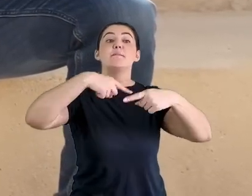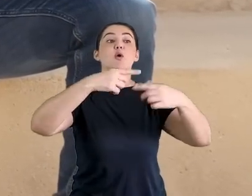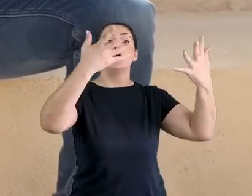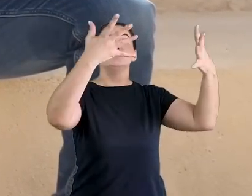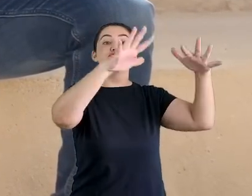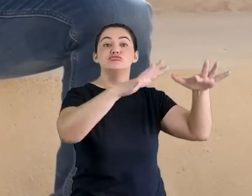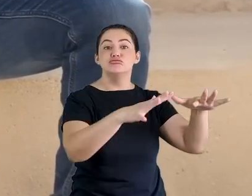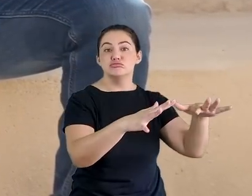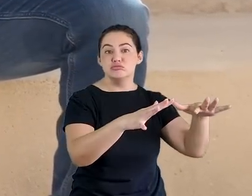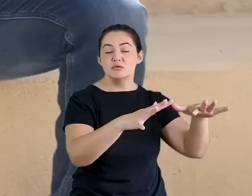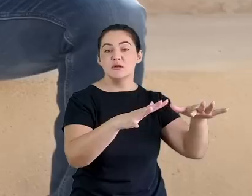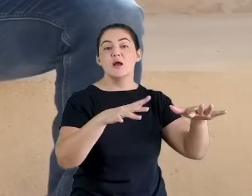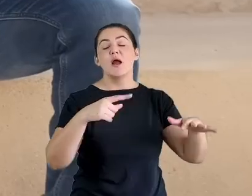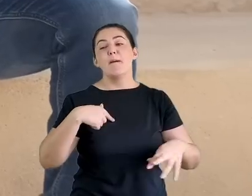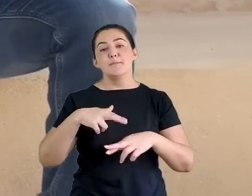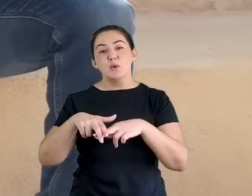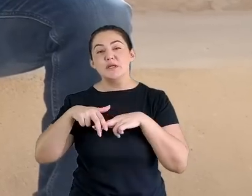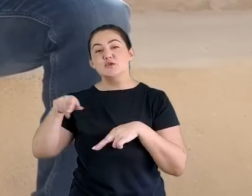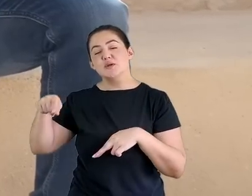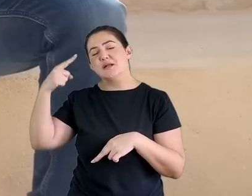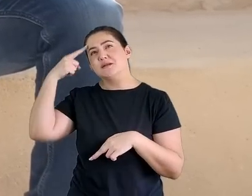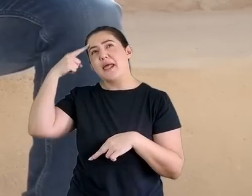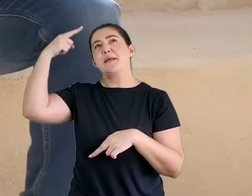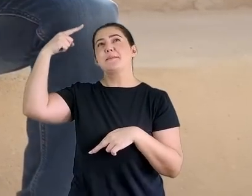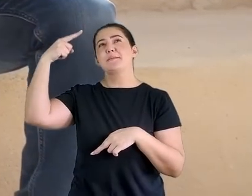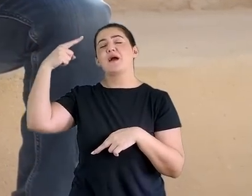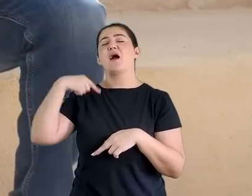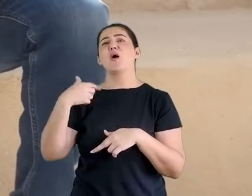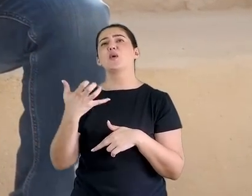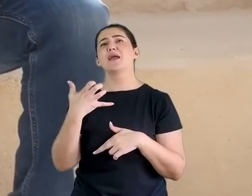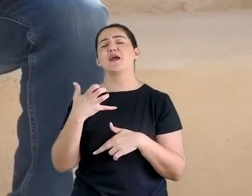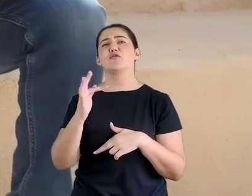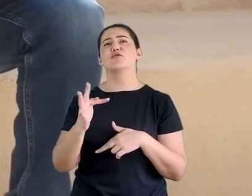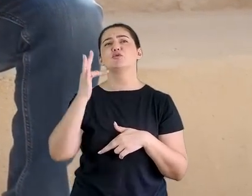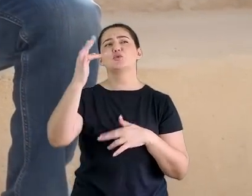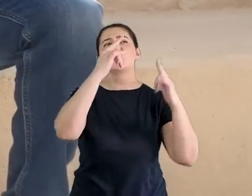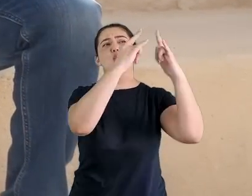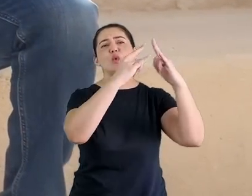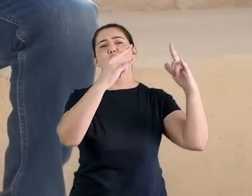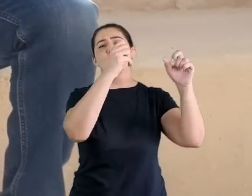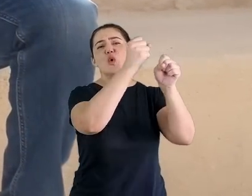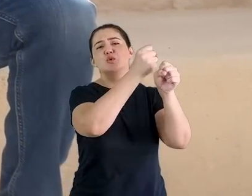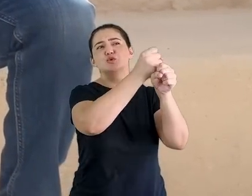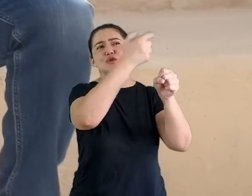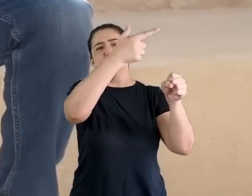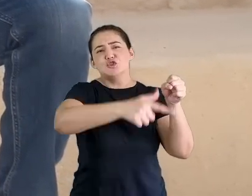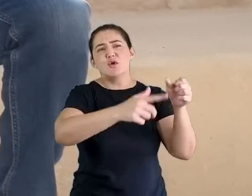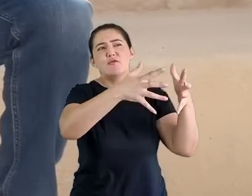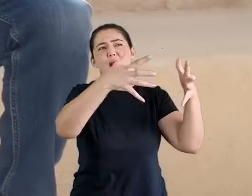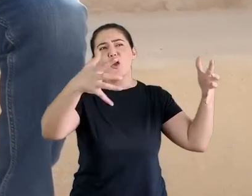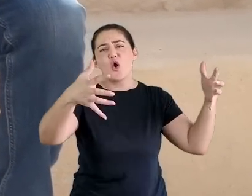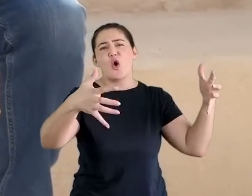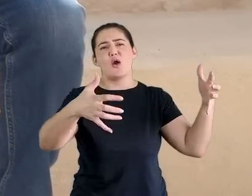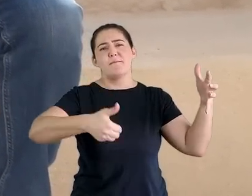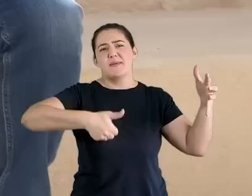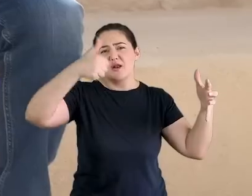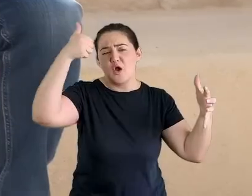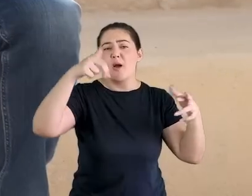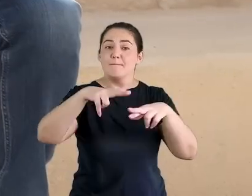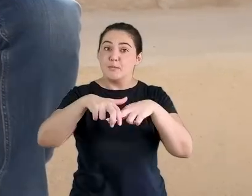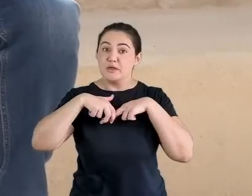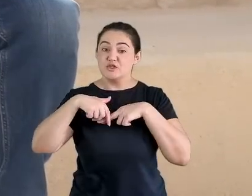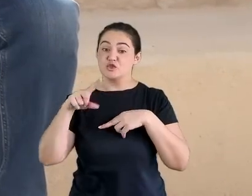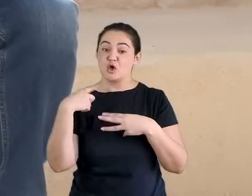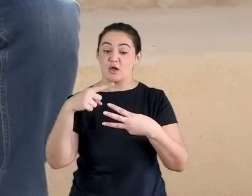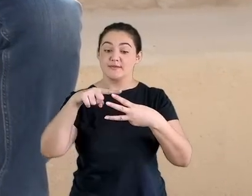de reconstruí-lo no futuro permaneceram como parte básica do judaísmo. Então temos como que a invenção da oração